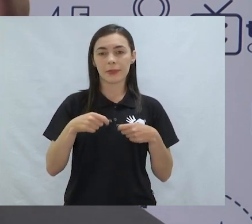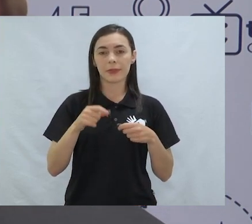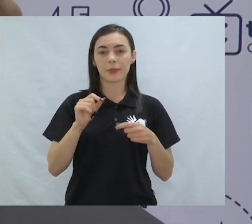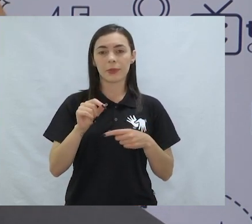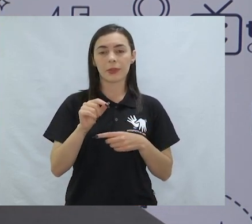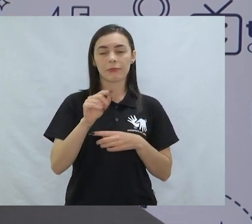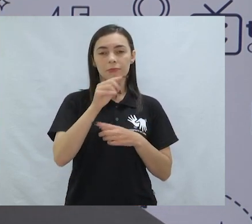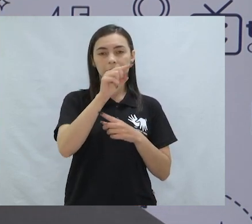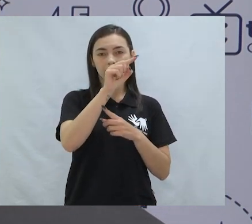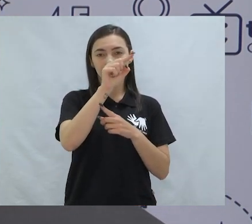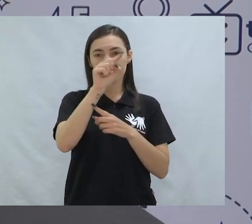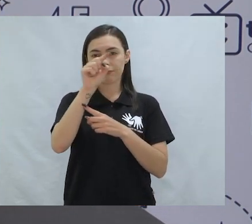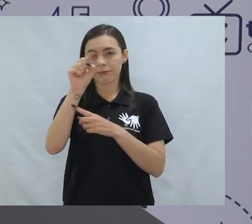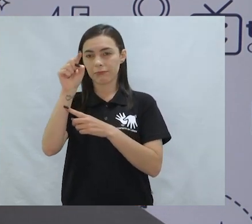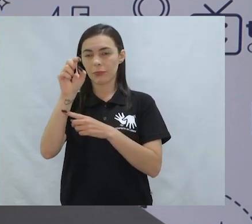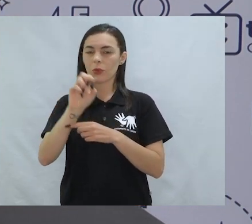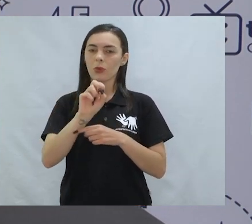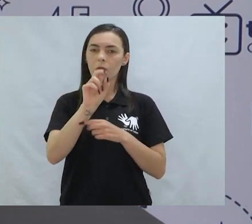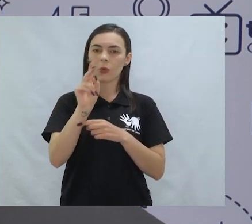linha que forme